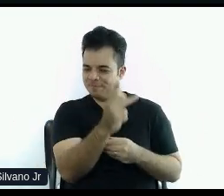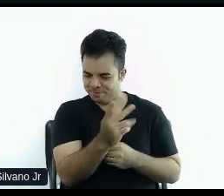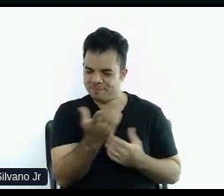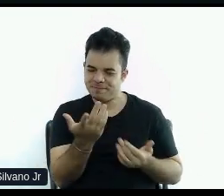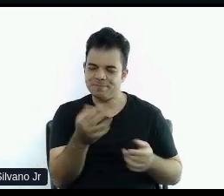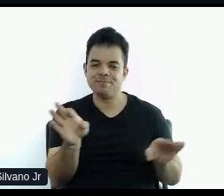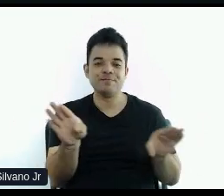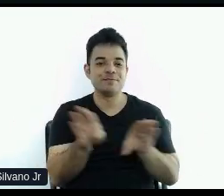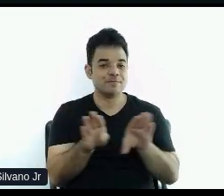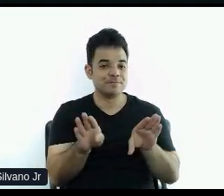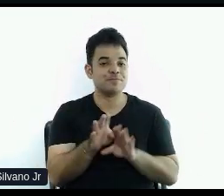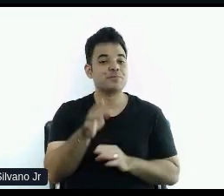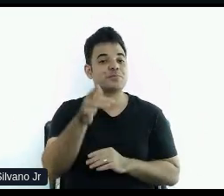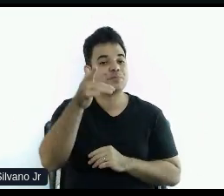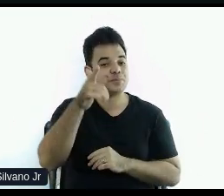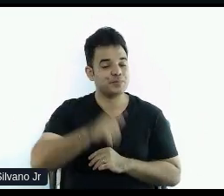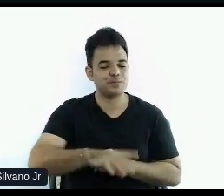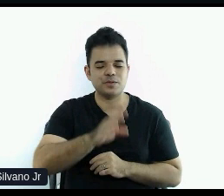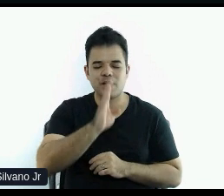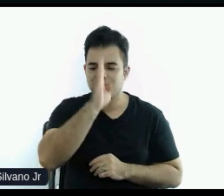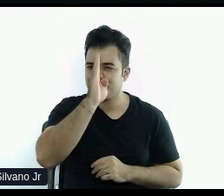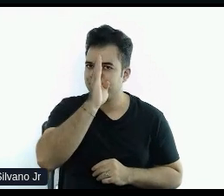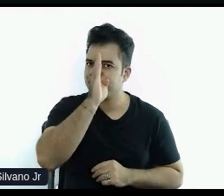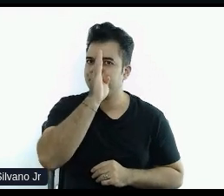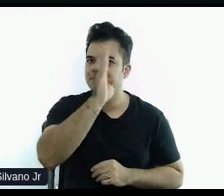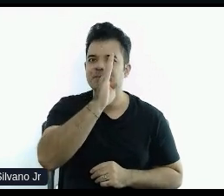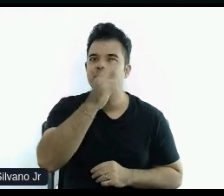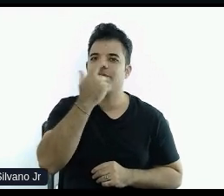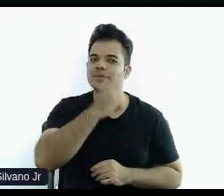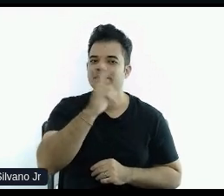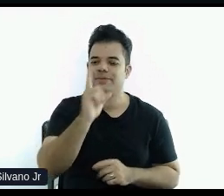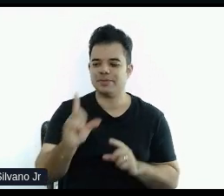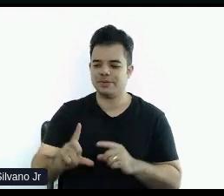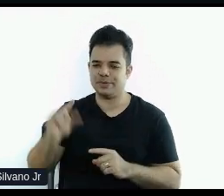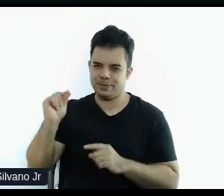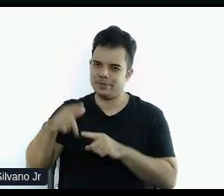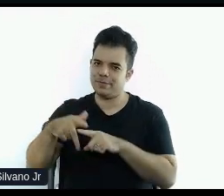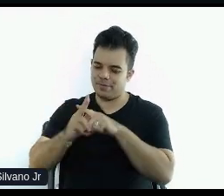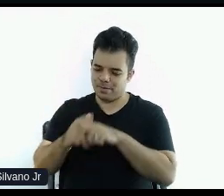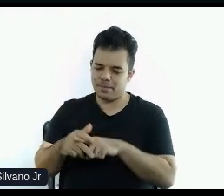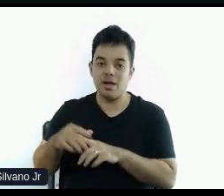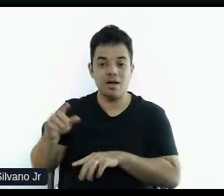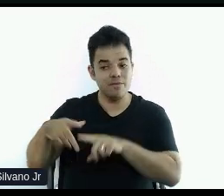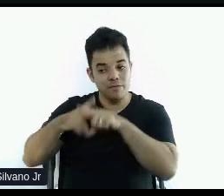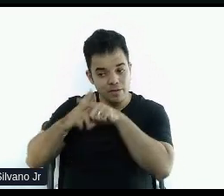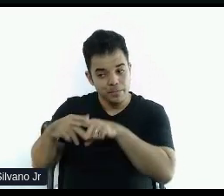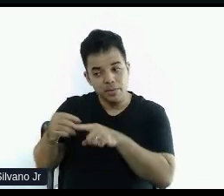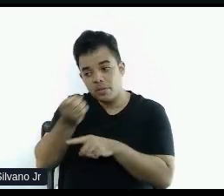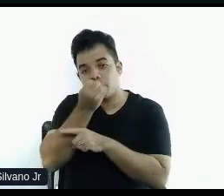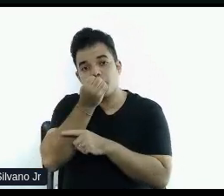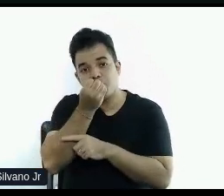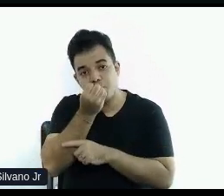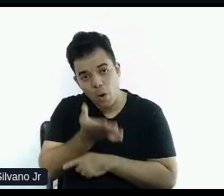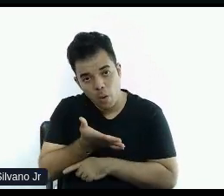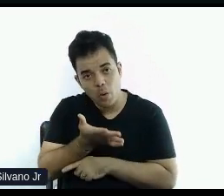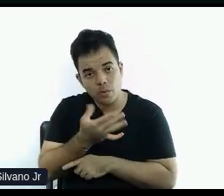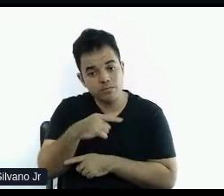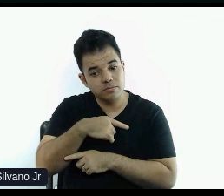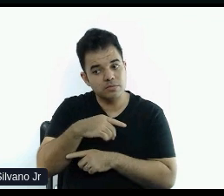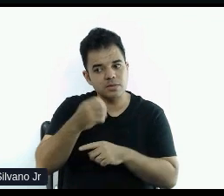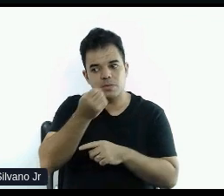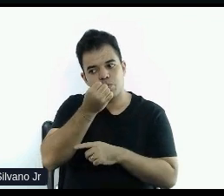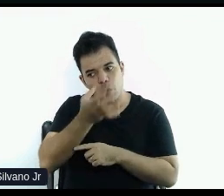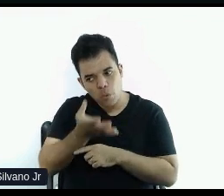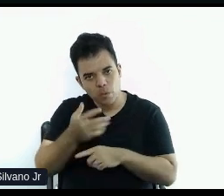consegue até priorizar, porque cada ferramenta tem uma vantagem, tem um pró e um contra,